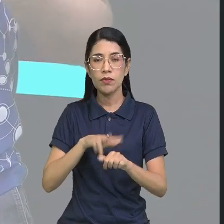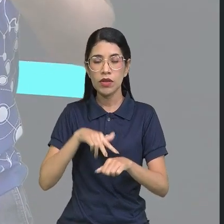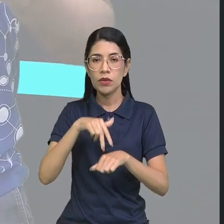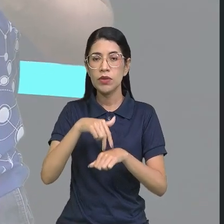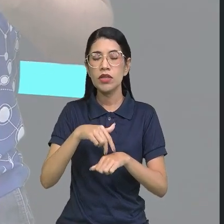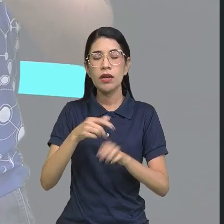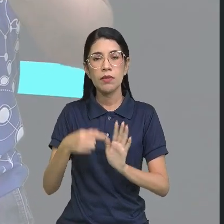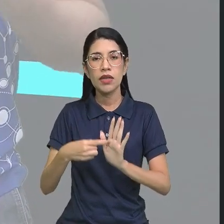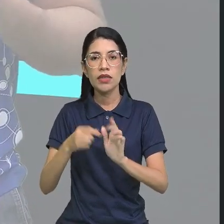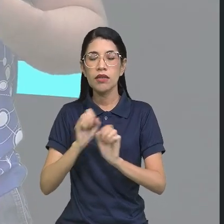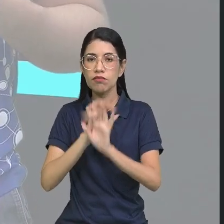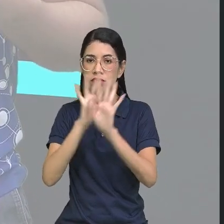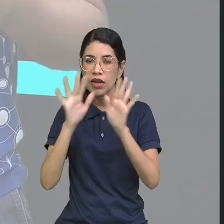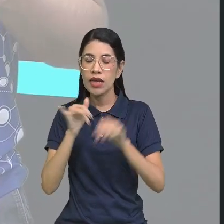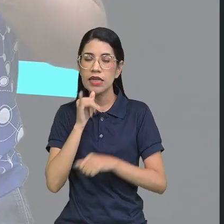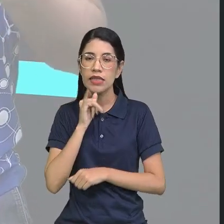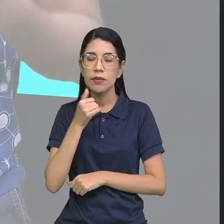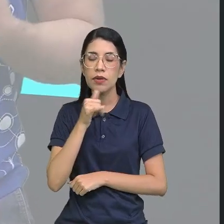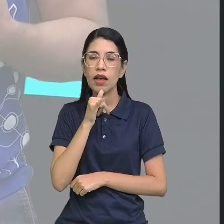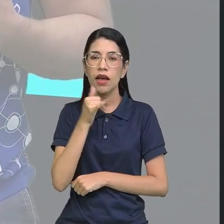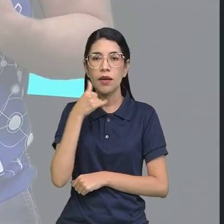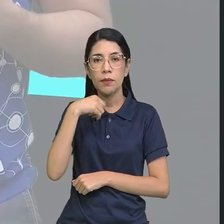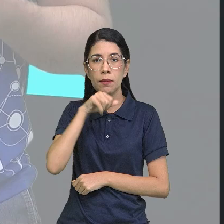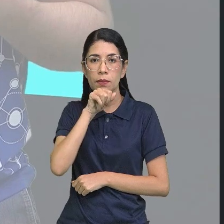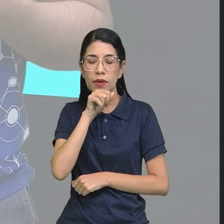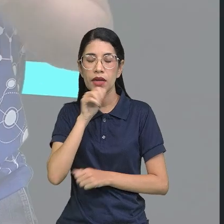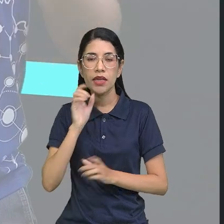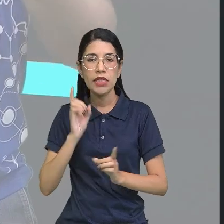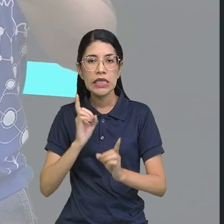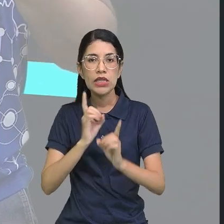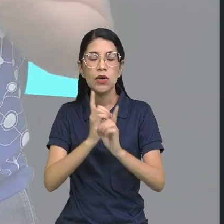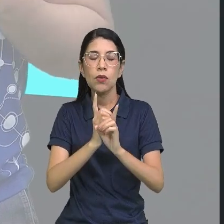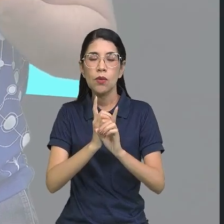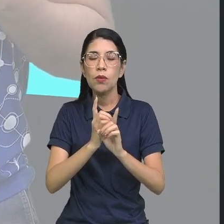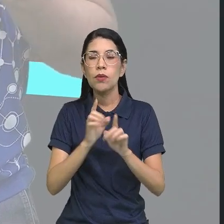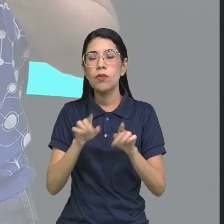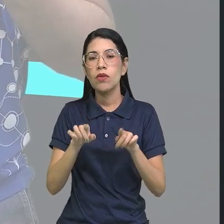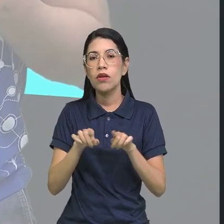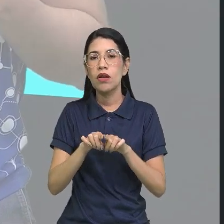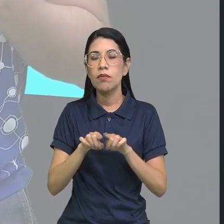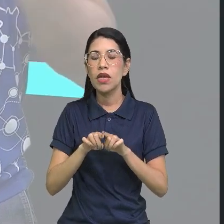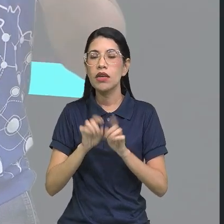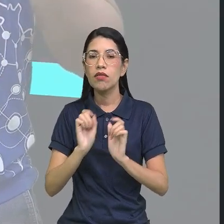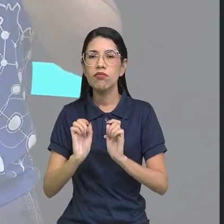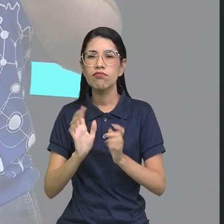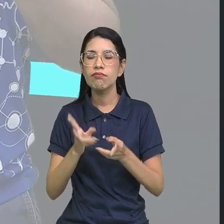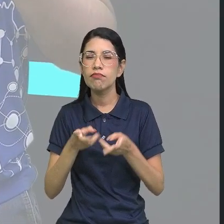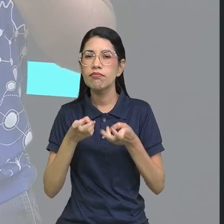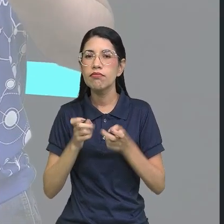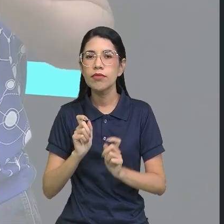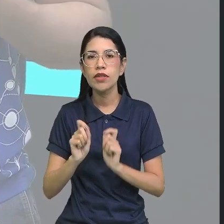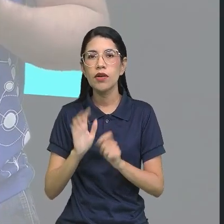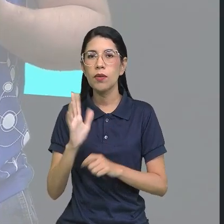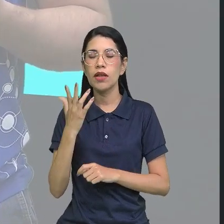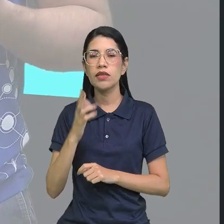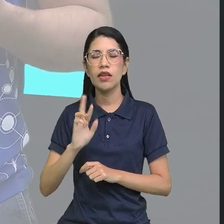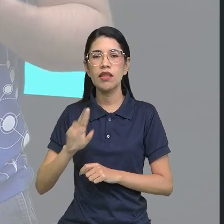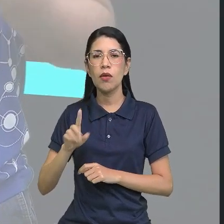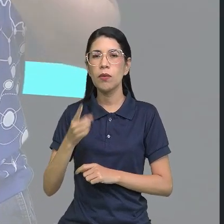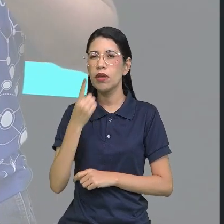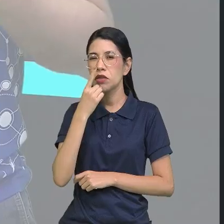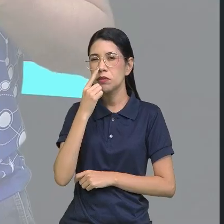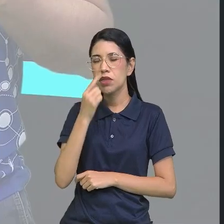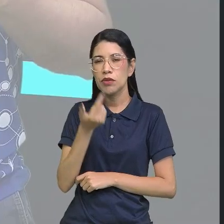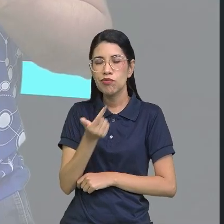epifania. De repente, a mãe com a filha que se esbarram, e aí, de repente, já percebem que não são tão